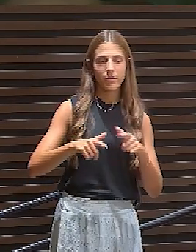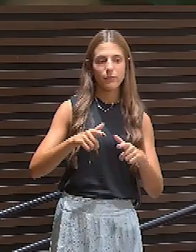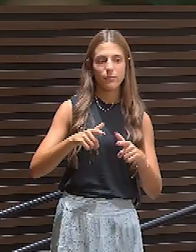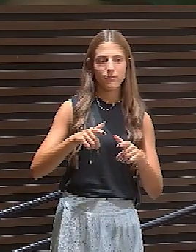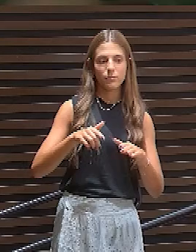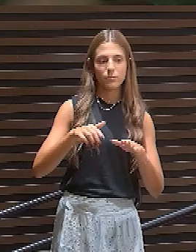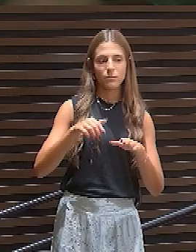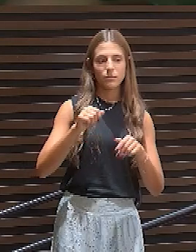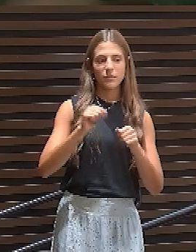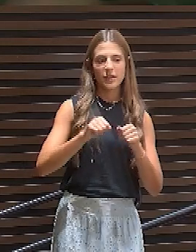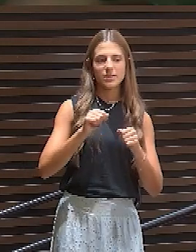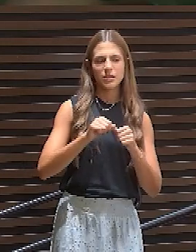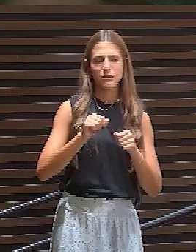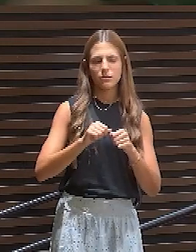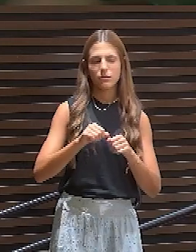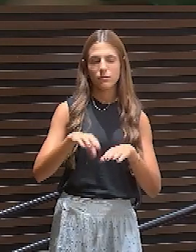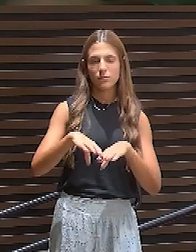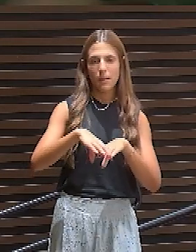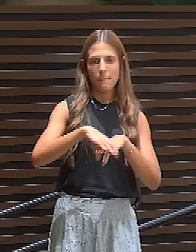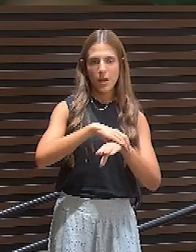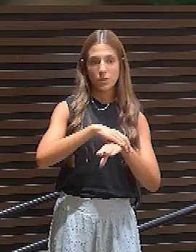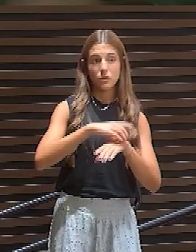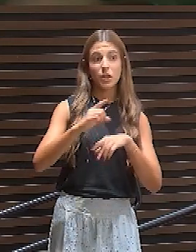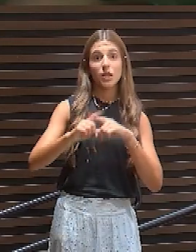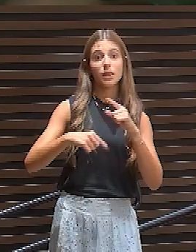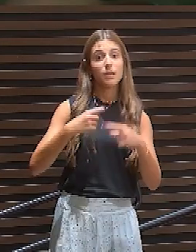pastor, e